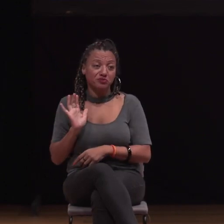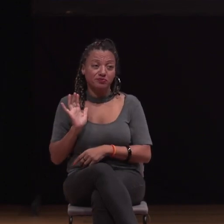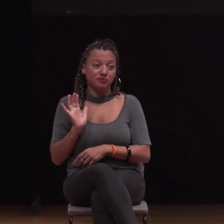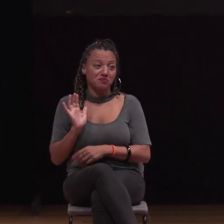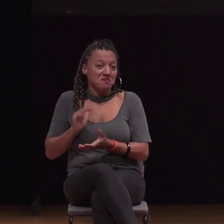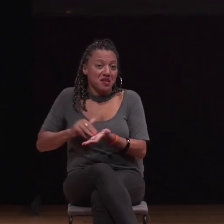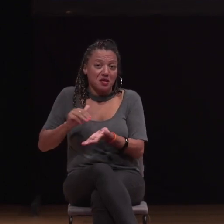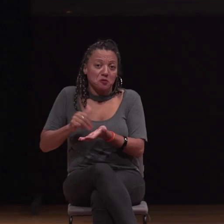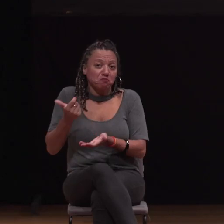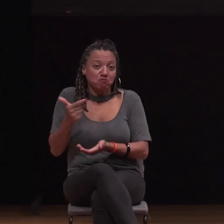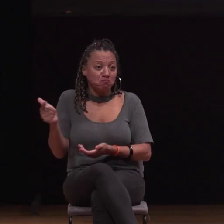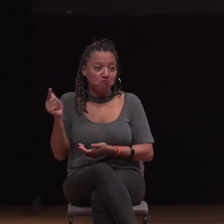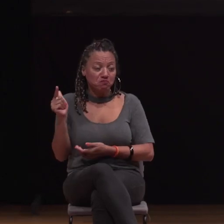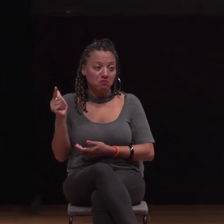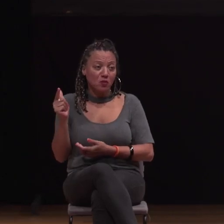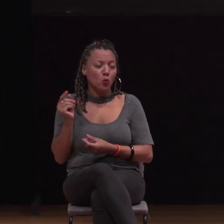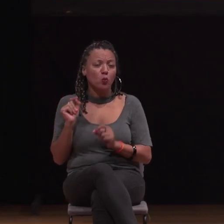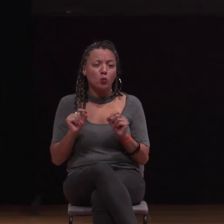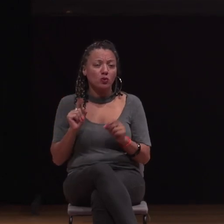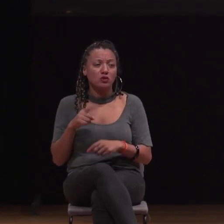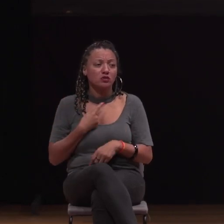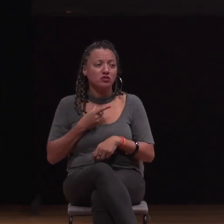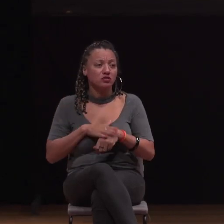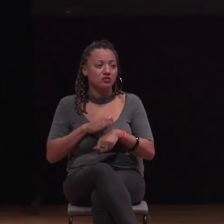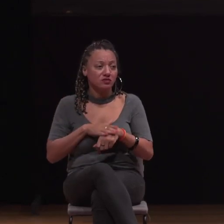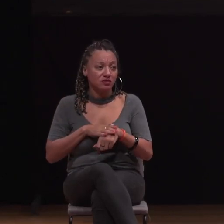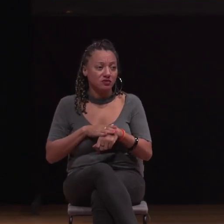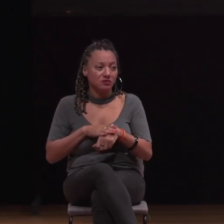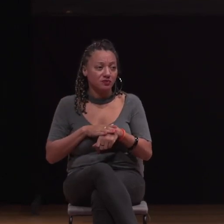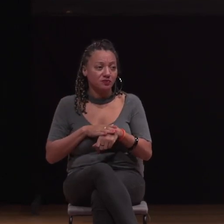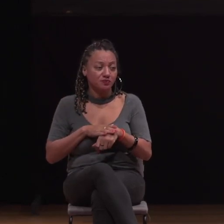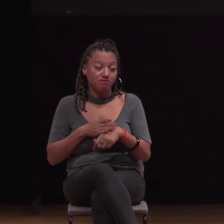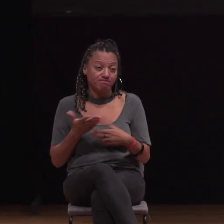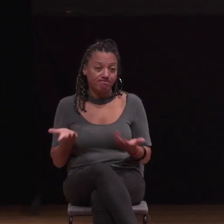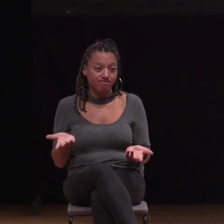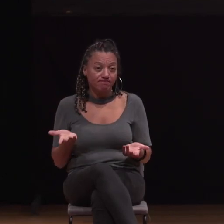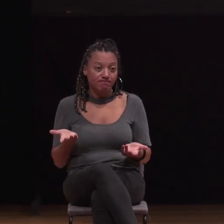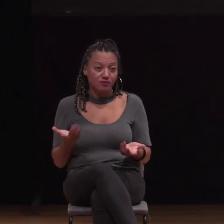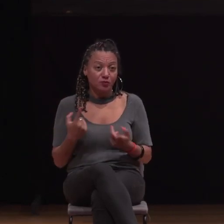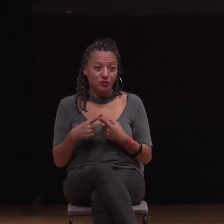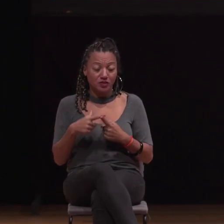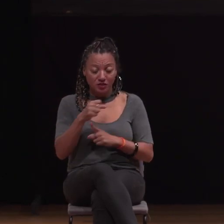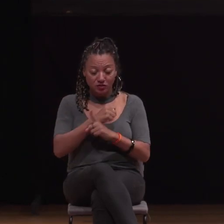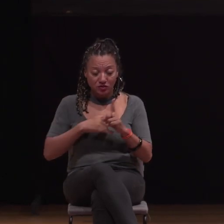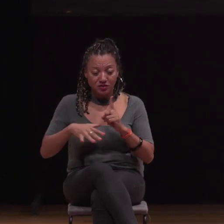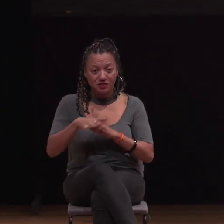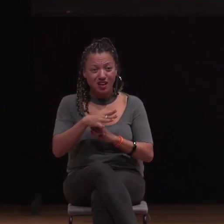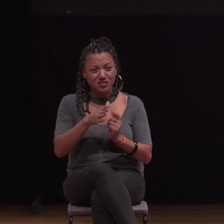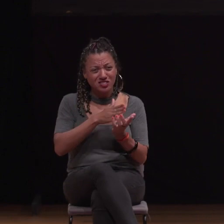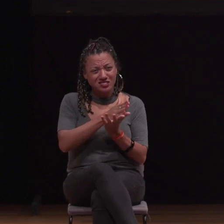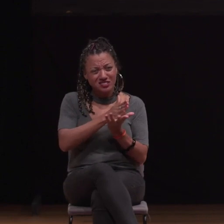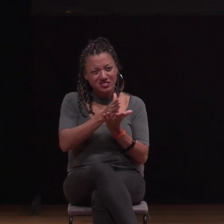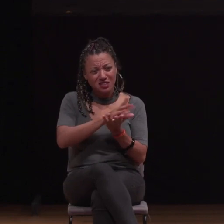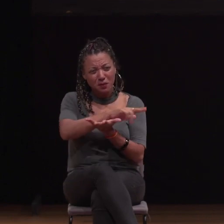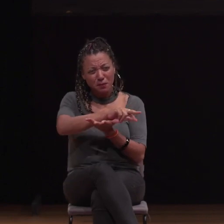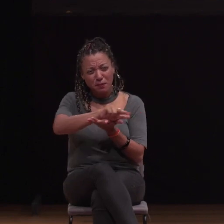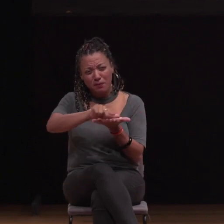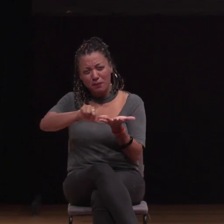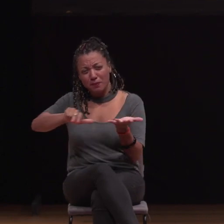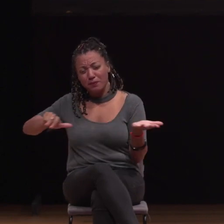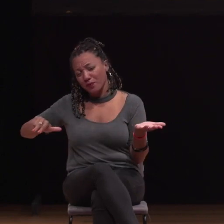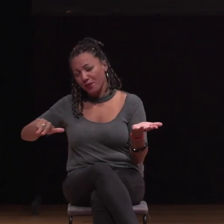gente faz? Então, a gente está construindo um diálogo de uma sociedade pluralista, e aí uma pessoa